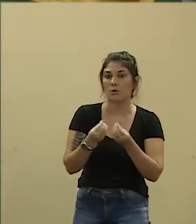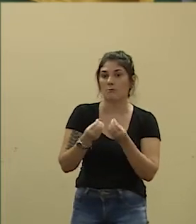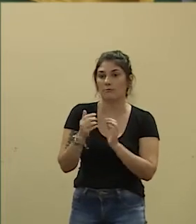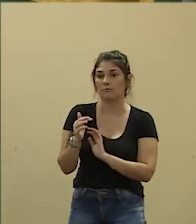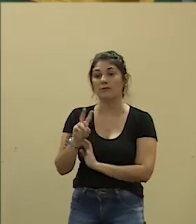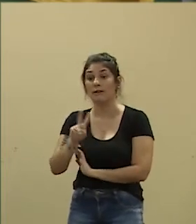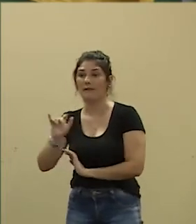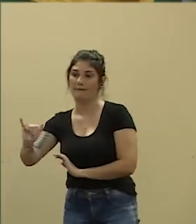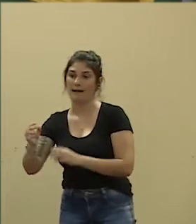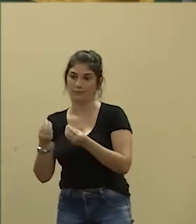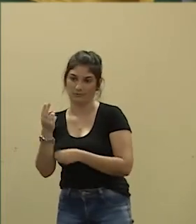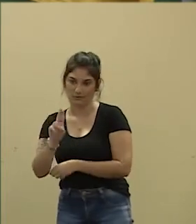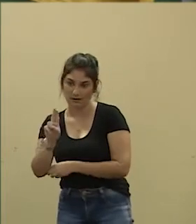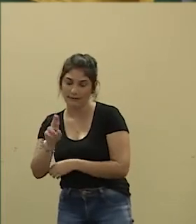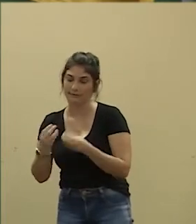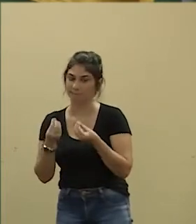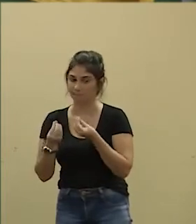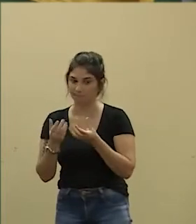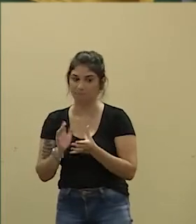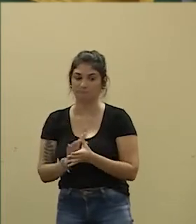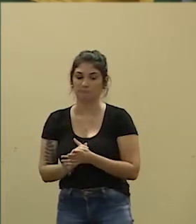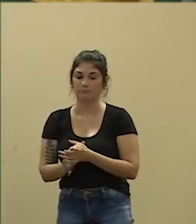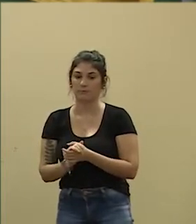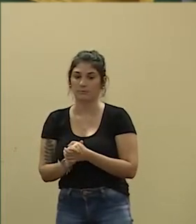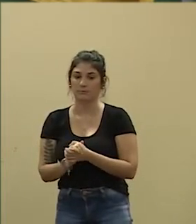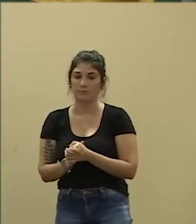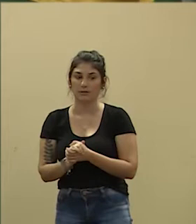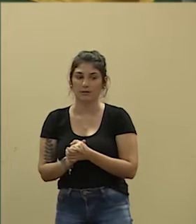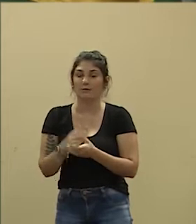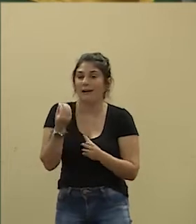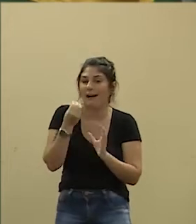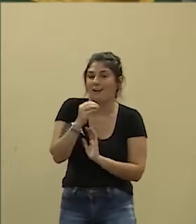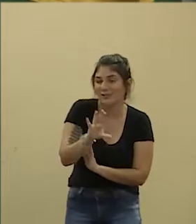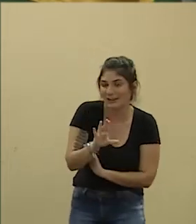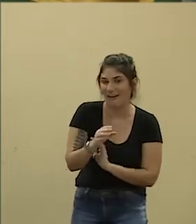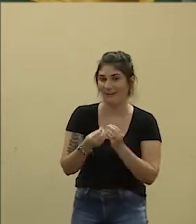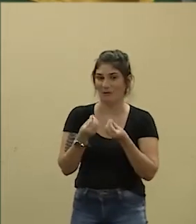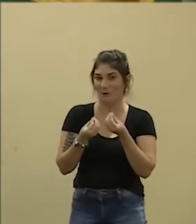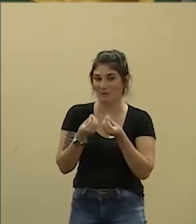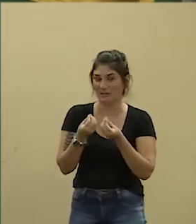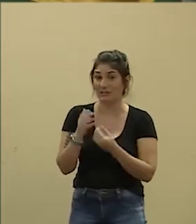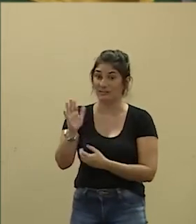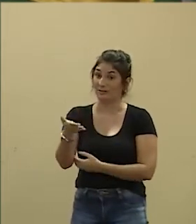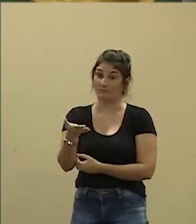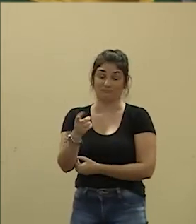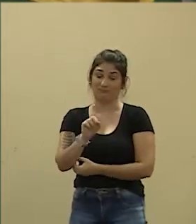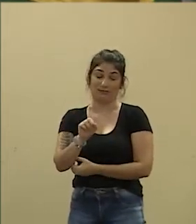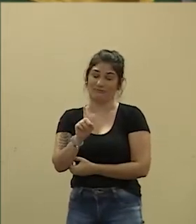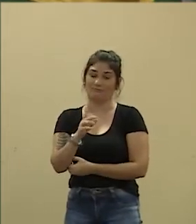isso talvez não esteja acontecendo como a gente vai ver né já vou dar um pequeno spoiler aqui muita coisa não está acontecendo é do que ele